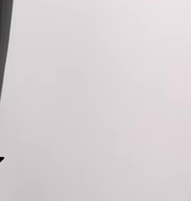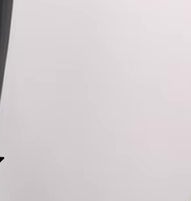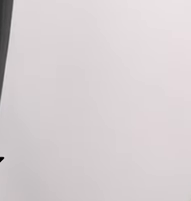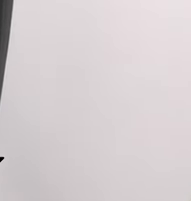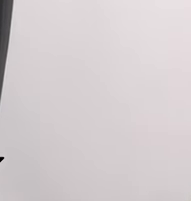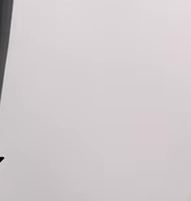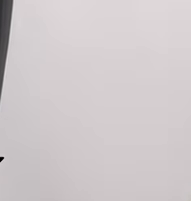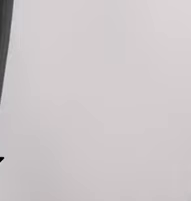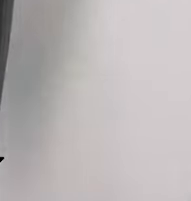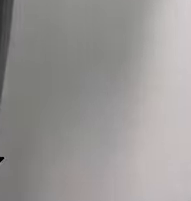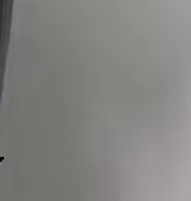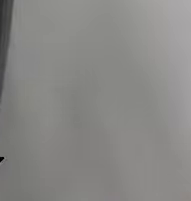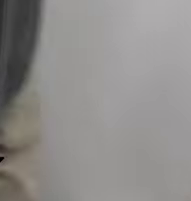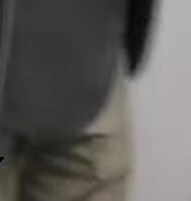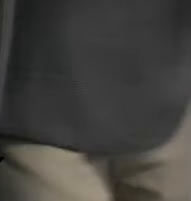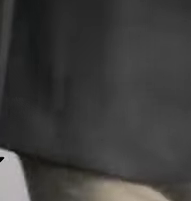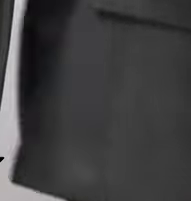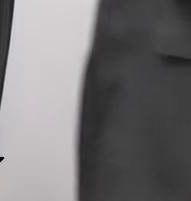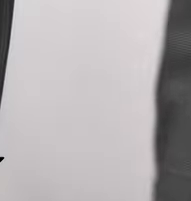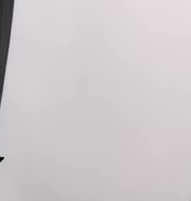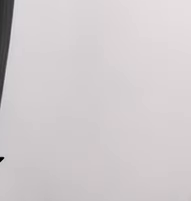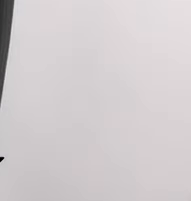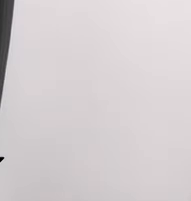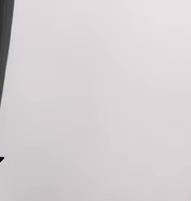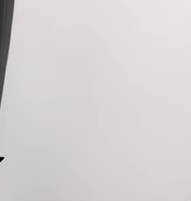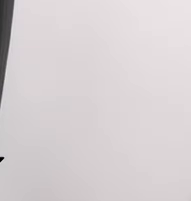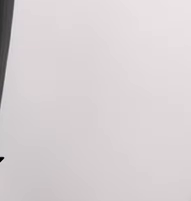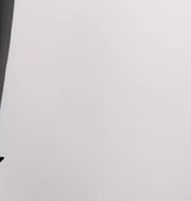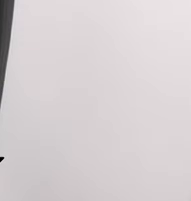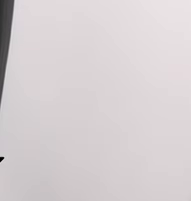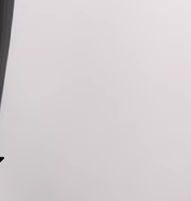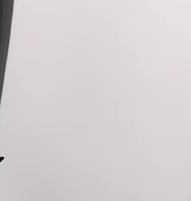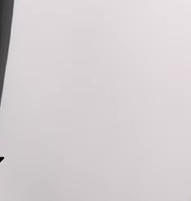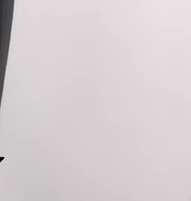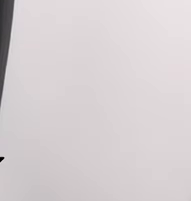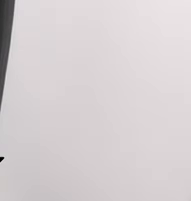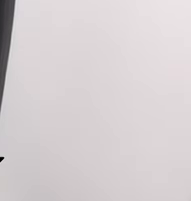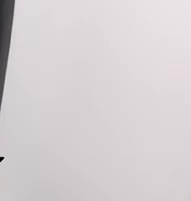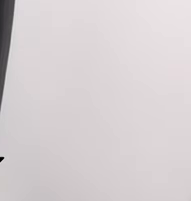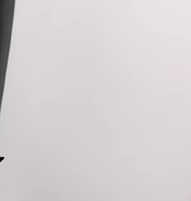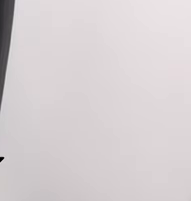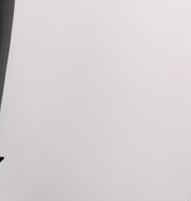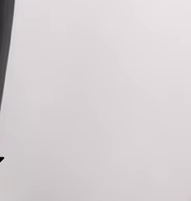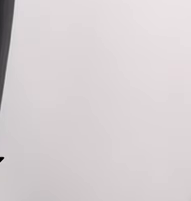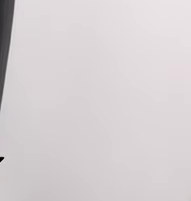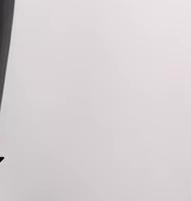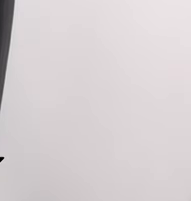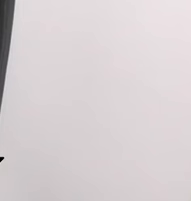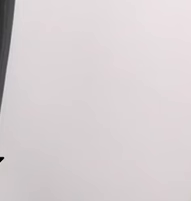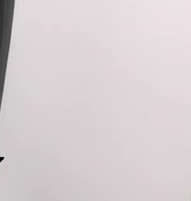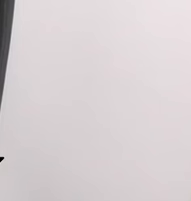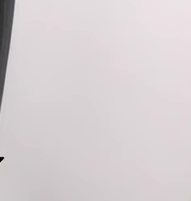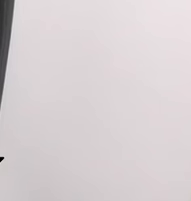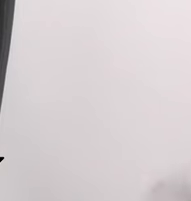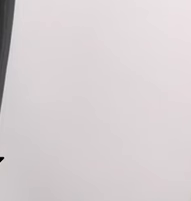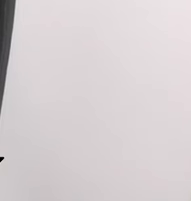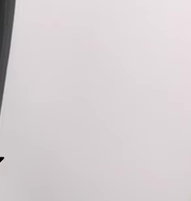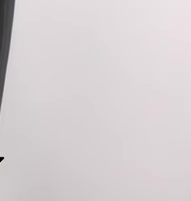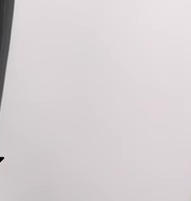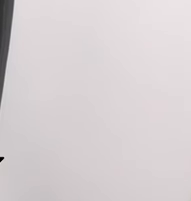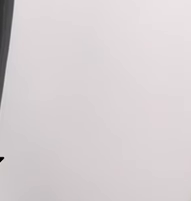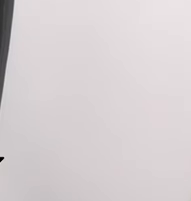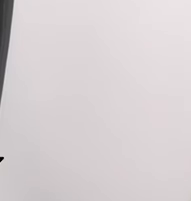Márcio Canella, que torna obrigatória a informação sobre o uso de modificação digital de imagem referente às características físicas da